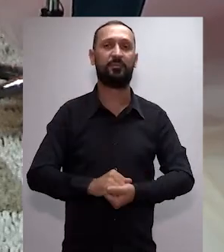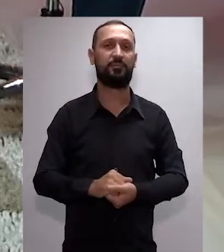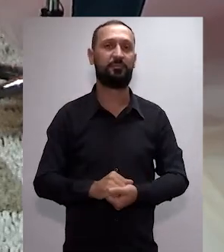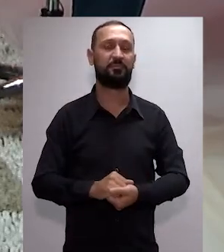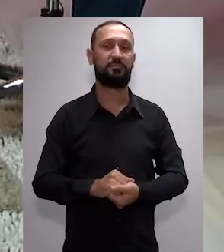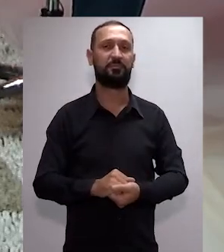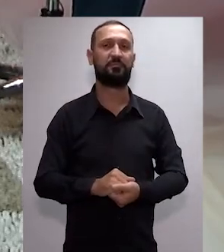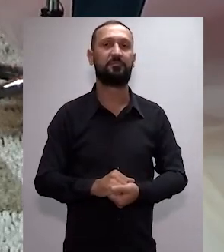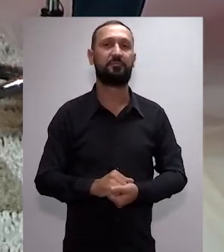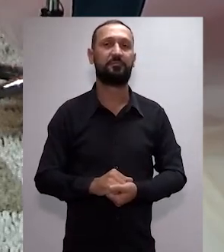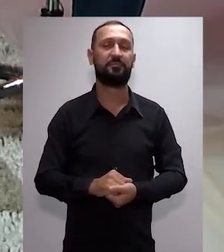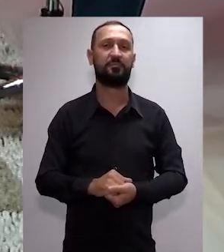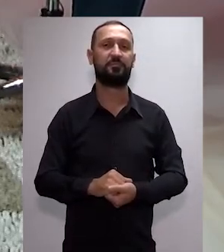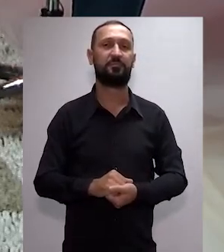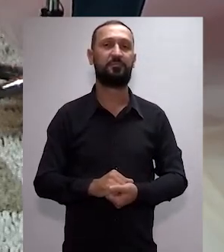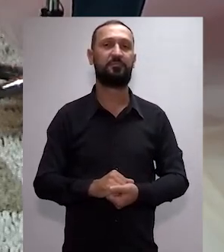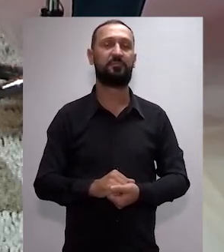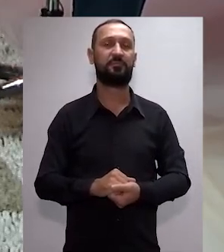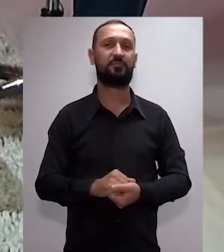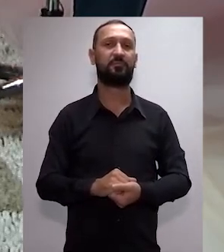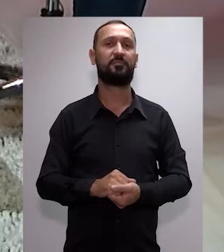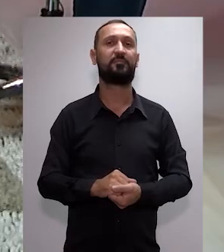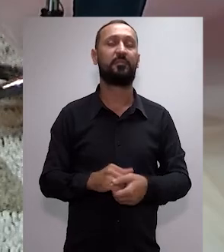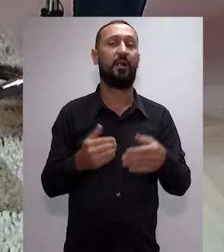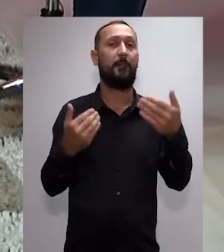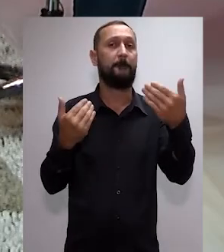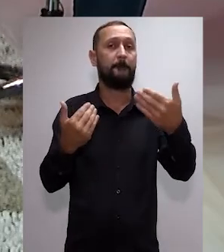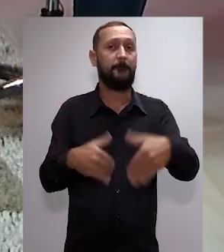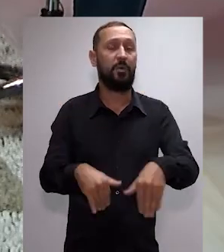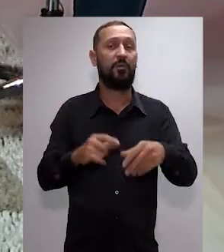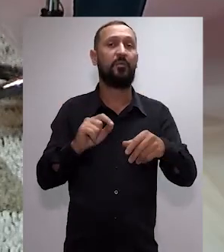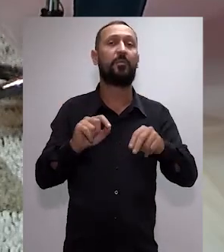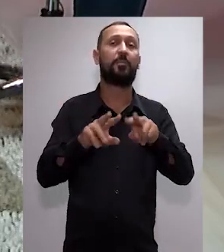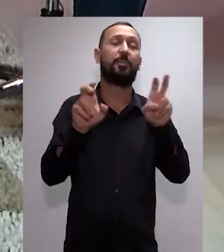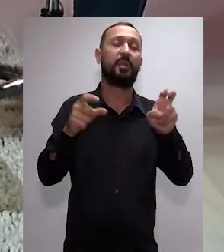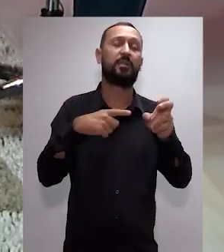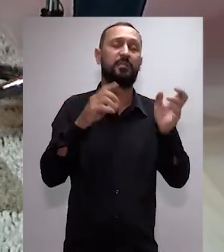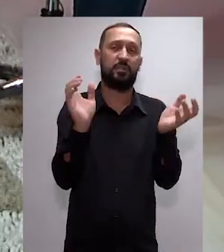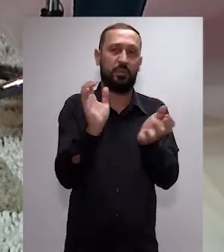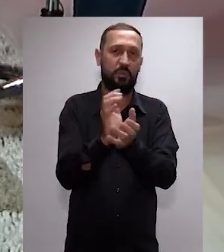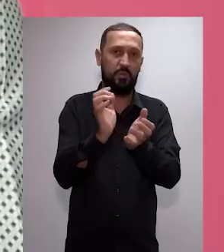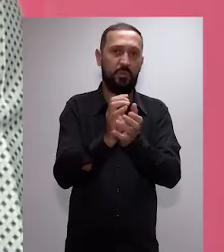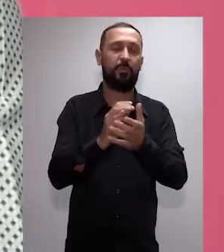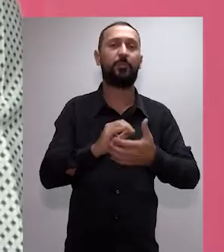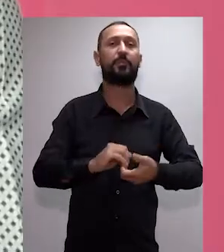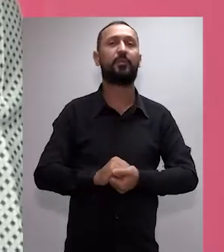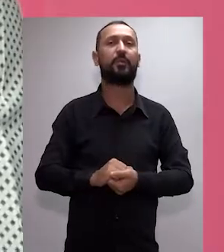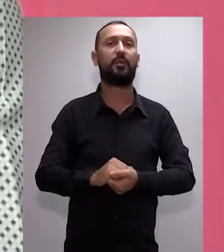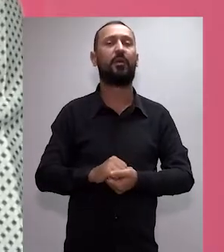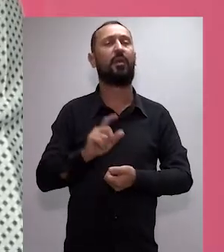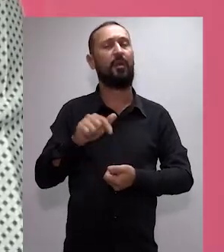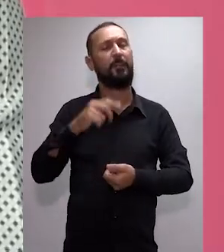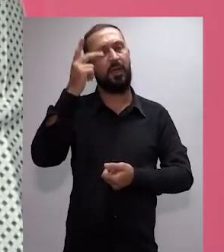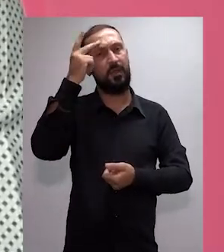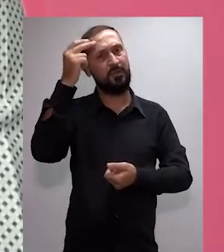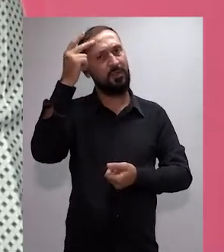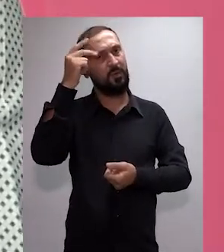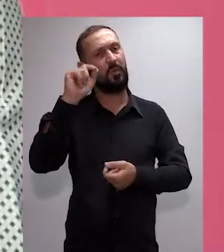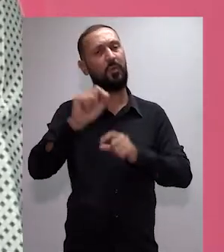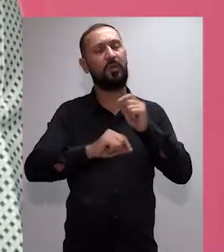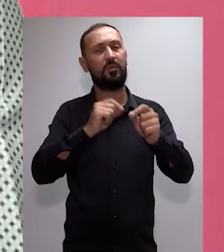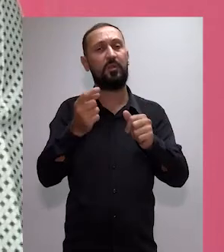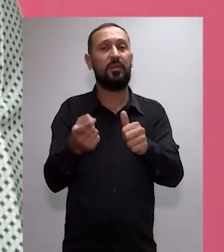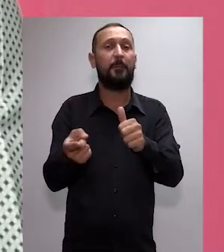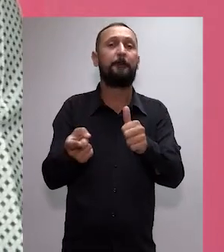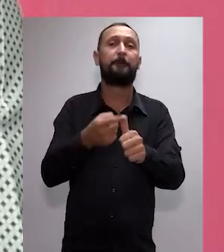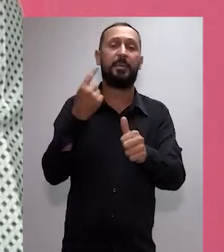prova dessas. Então, Areta, as provas para esse tipo de categoria, geralmente elas são mais